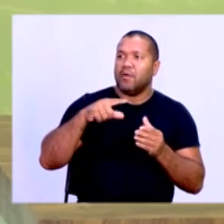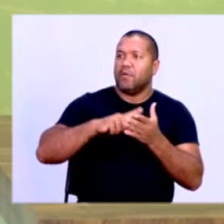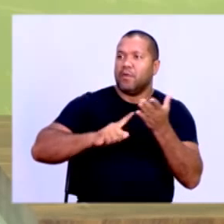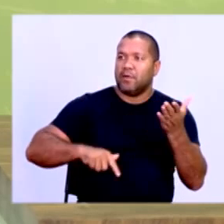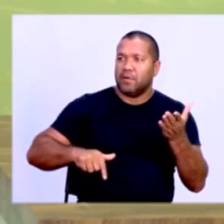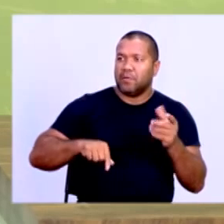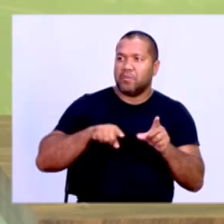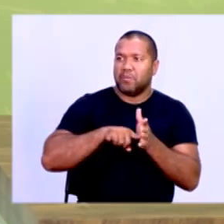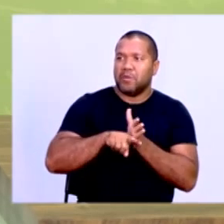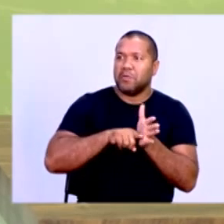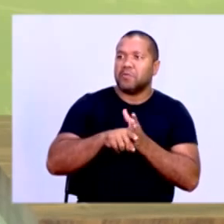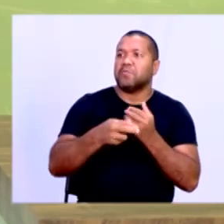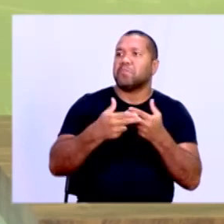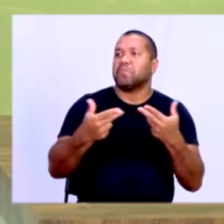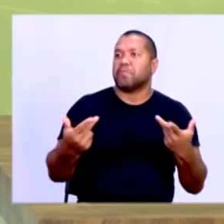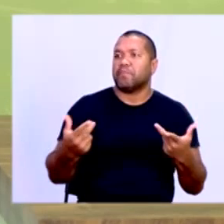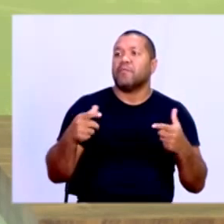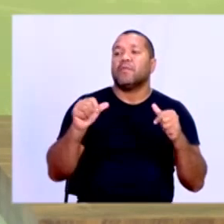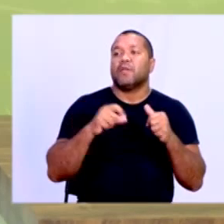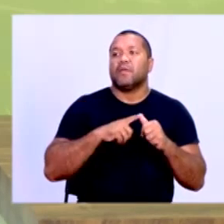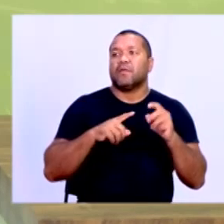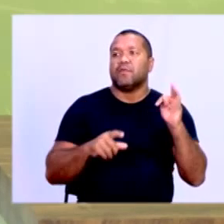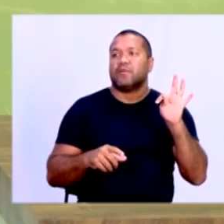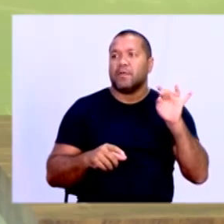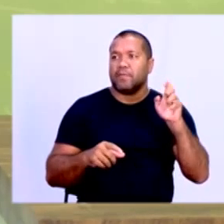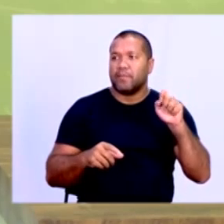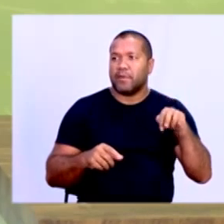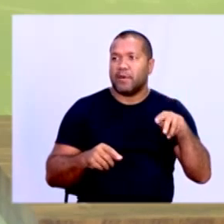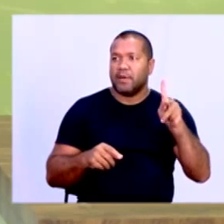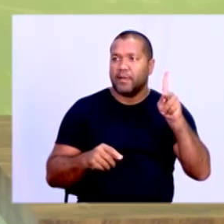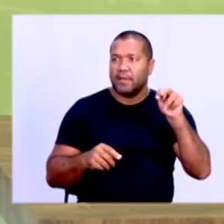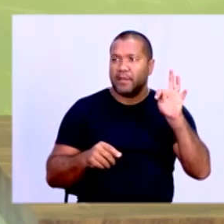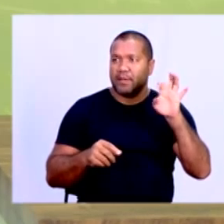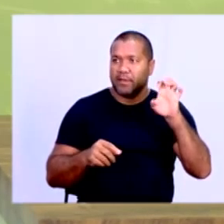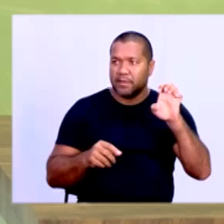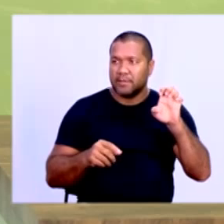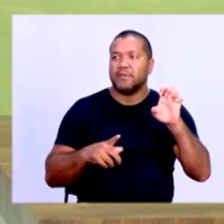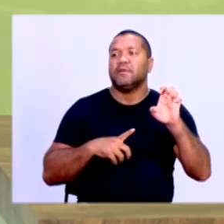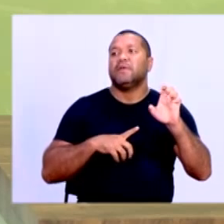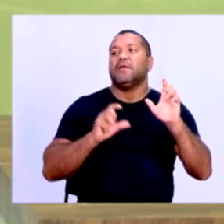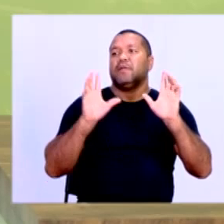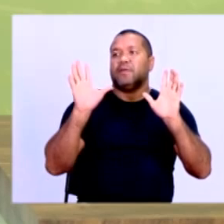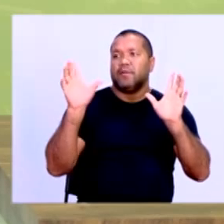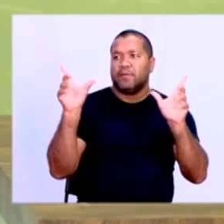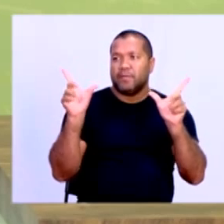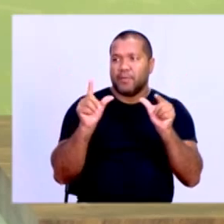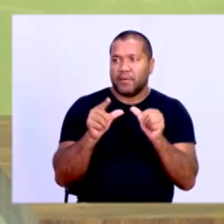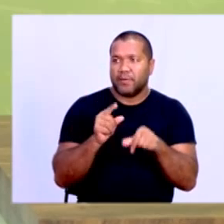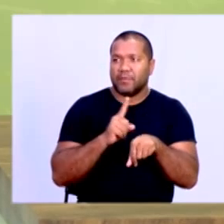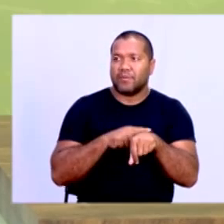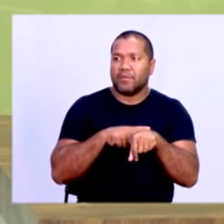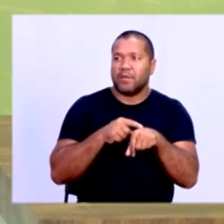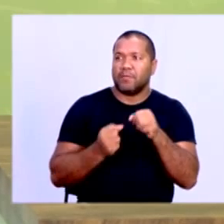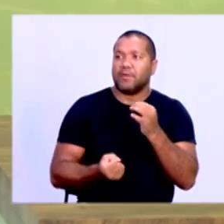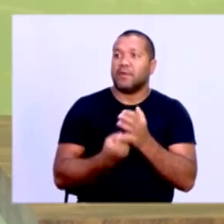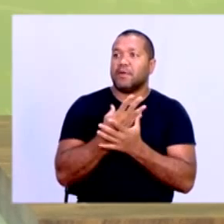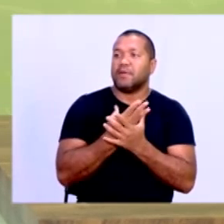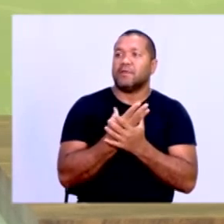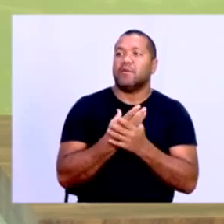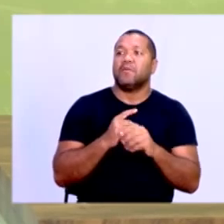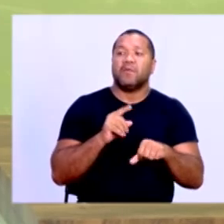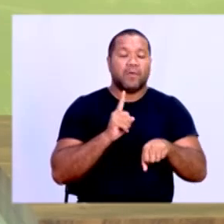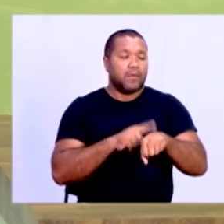pesquisa. Então o template serve para dar essa flexibilidade, ele minimiza o tempo de produção. Então o que você gastaria fazendo 10